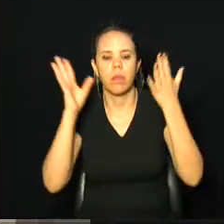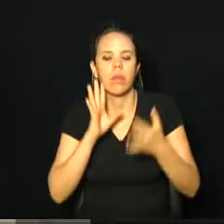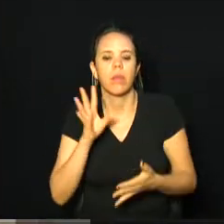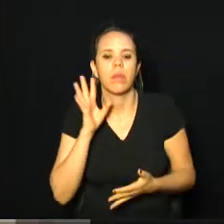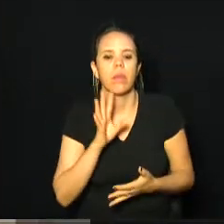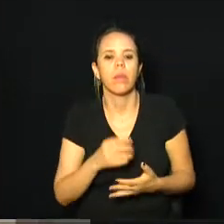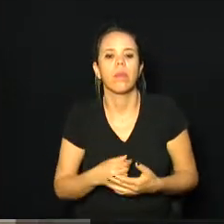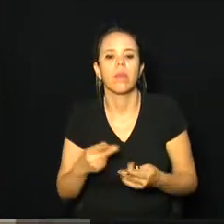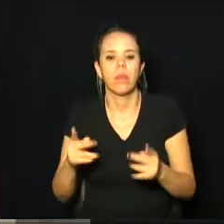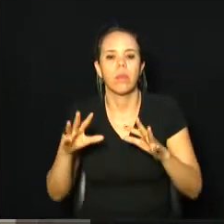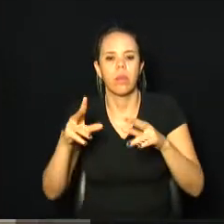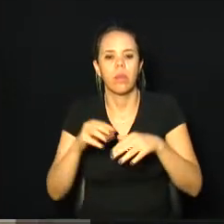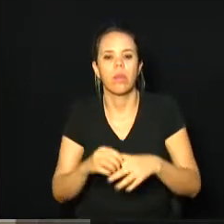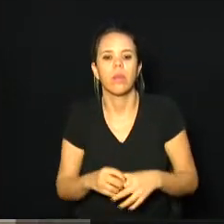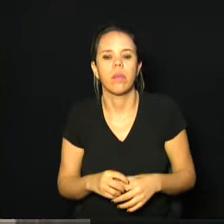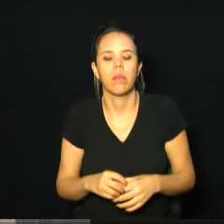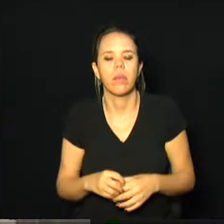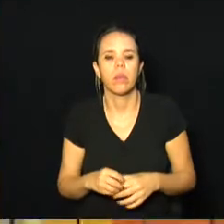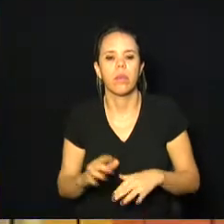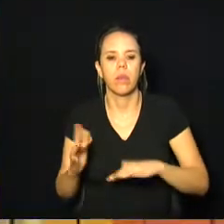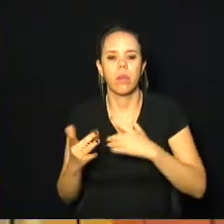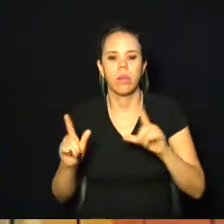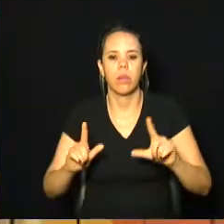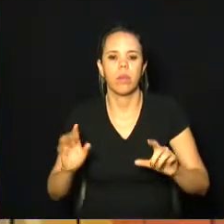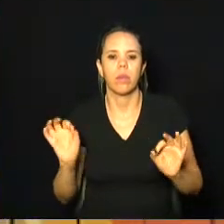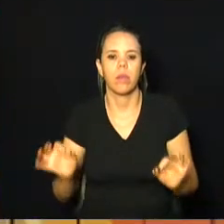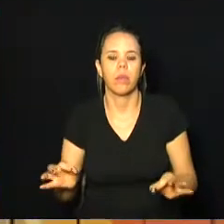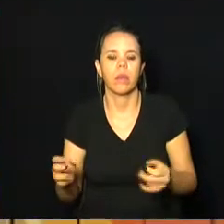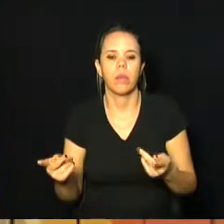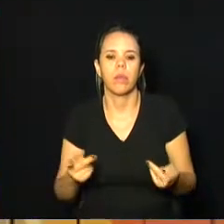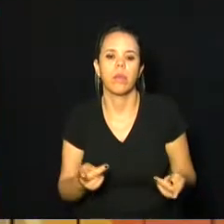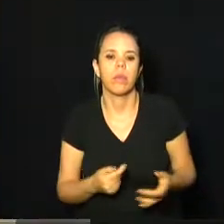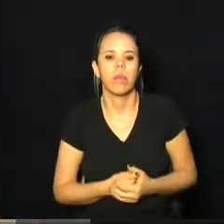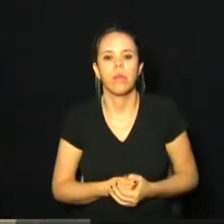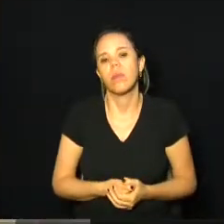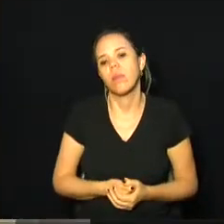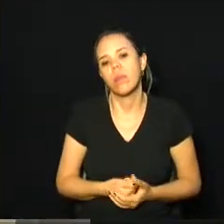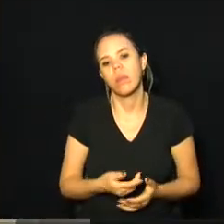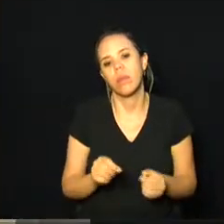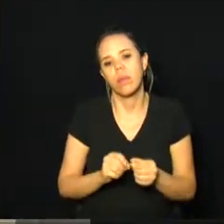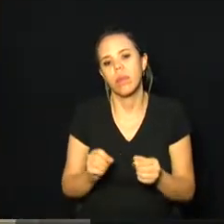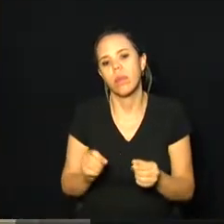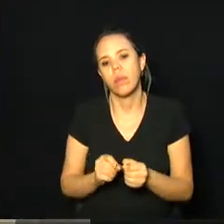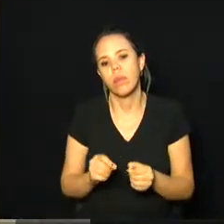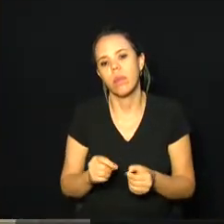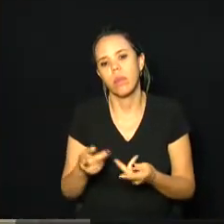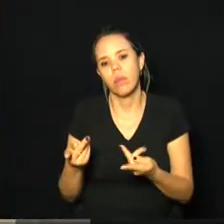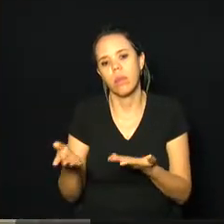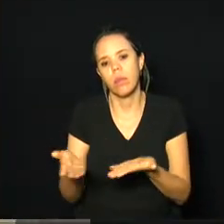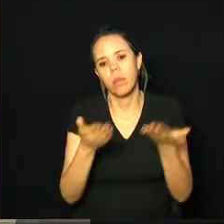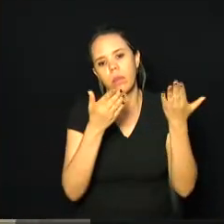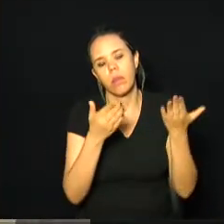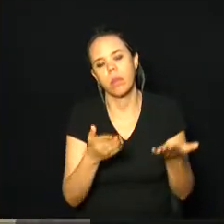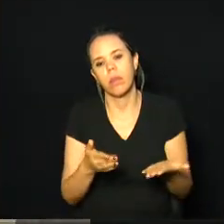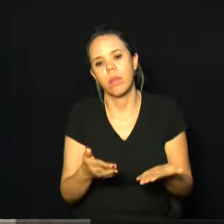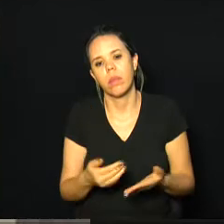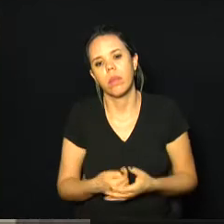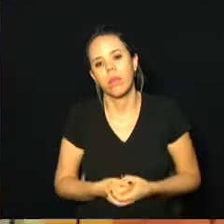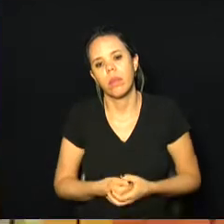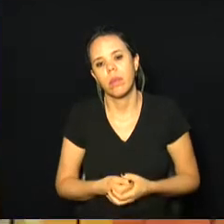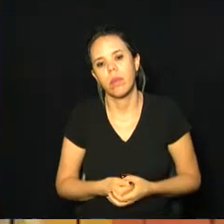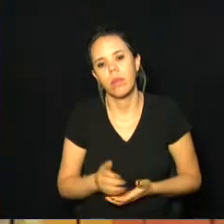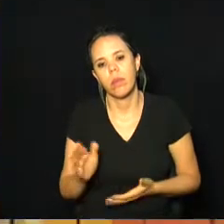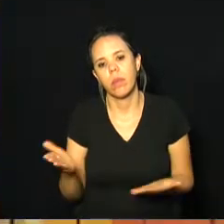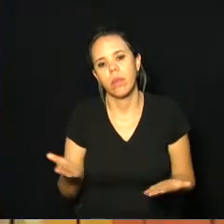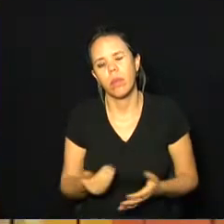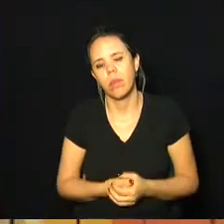e chamar todo mundo, a imprensa com certeza será convidada, faço a maior questão de fazer esse convite a você já